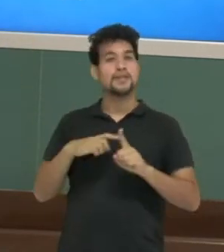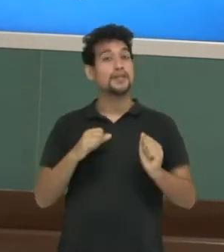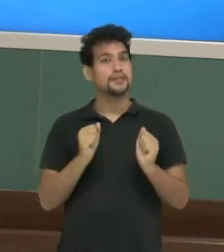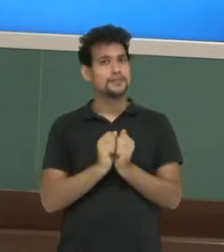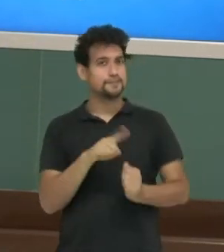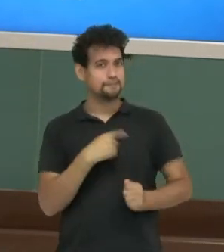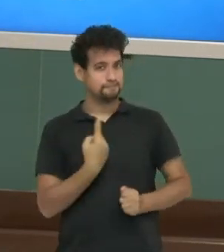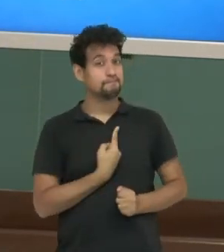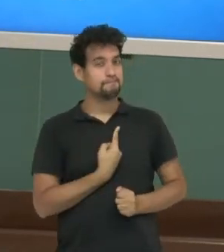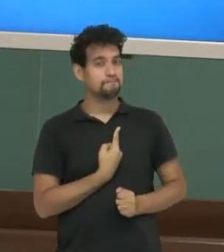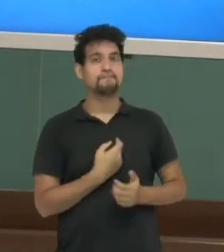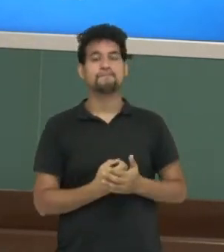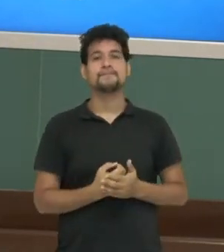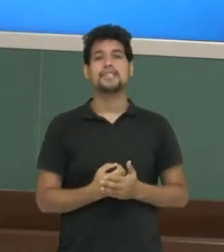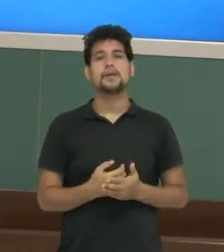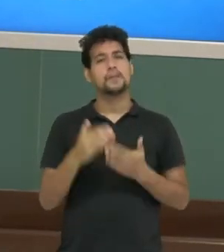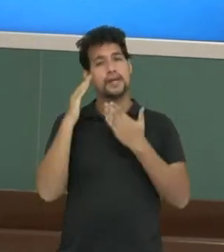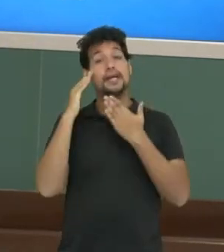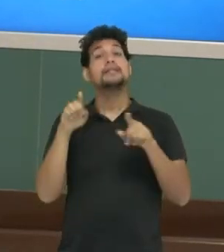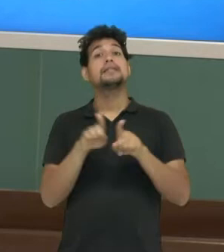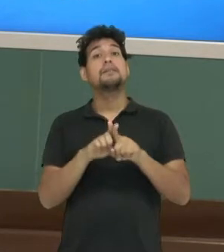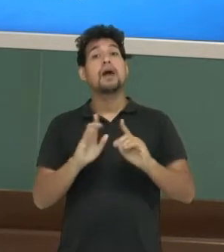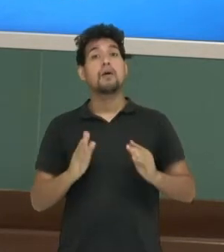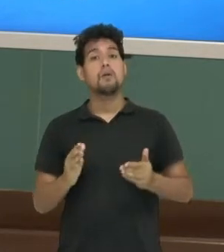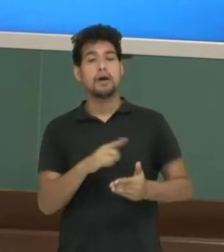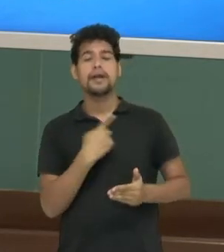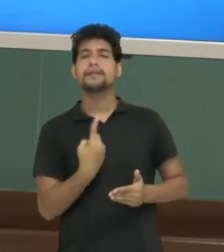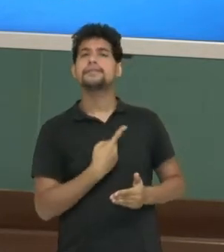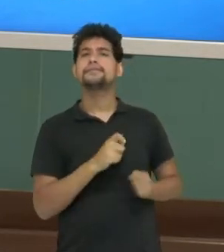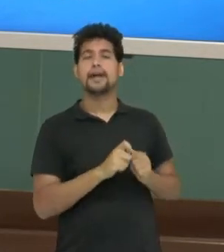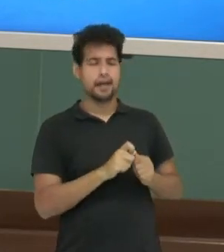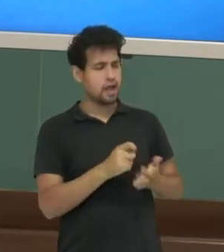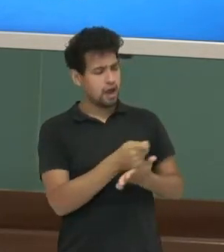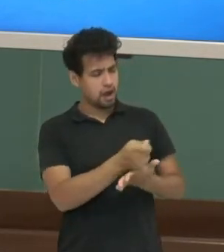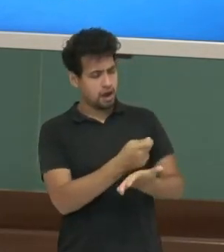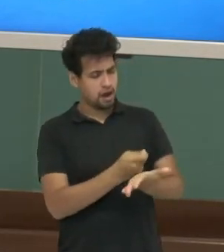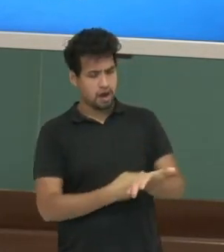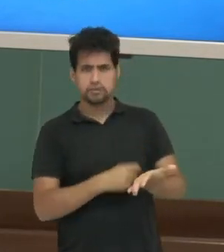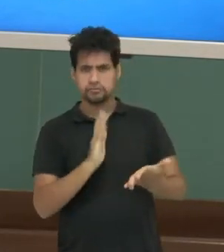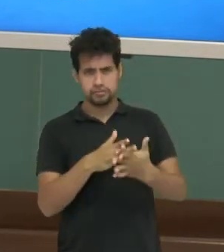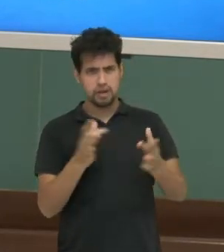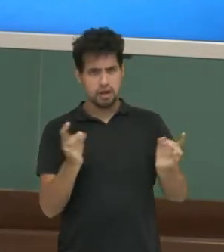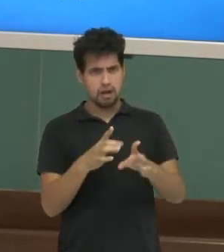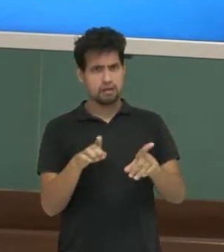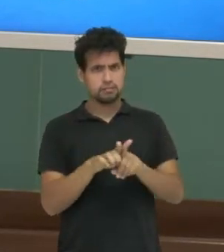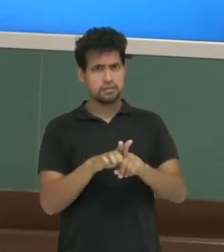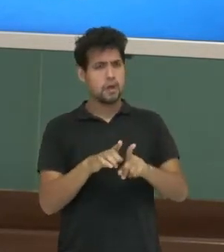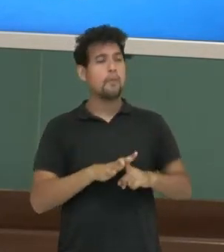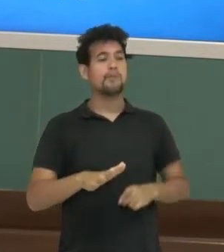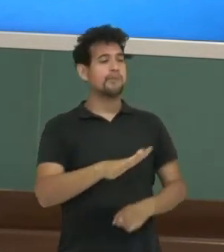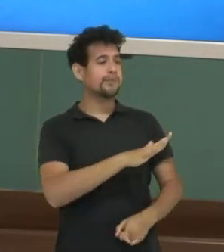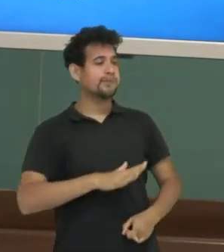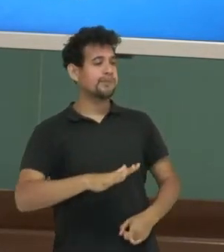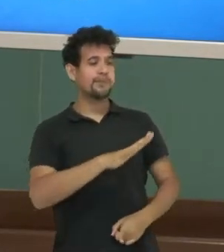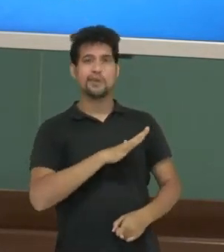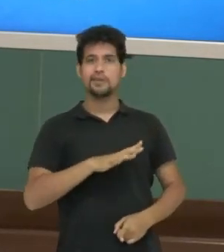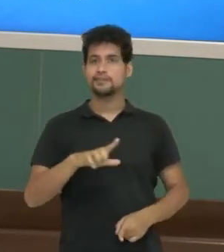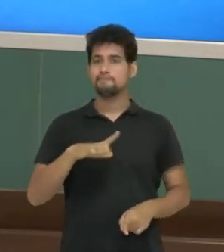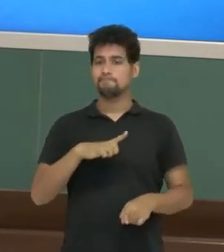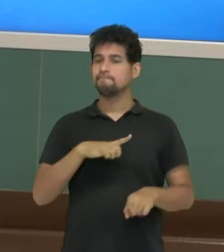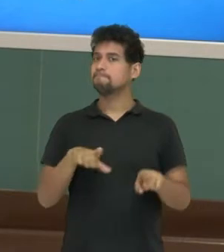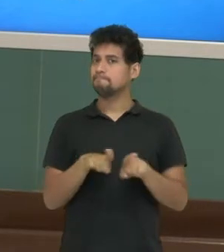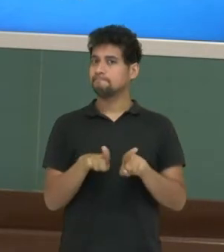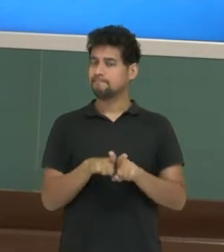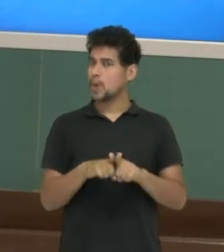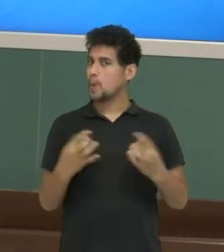conosco, viu? Queridos alunos, e aí? Caderninho já no jeito? O ambiente, o teu espaço